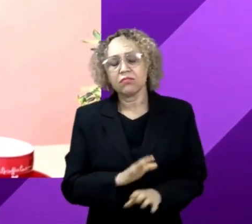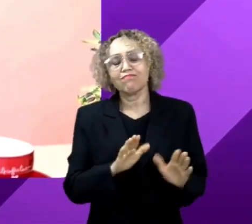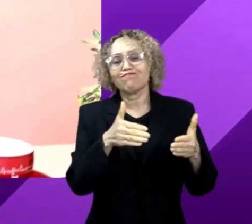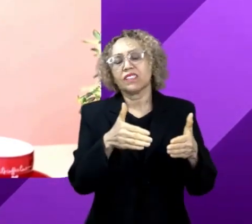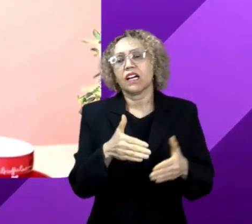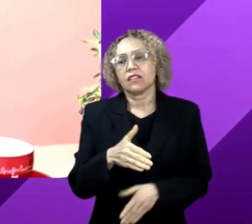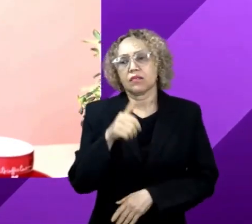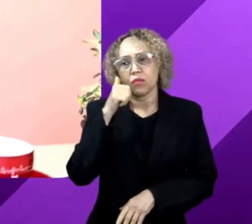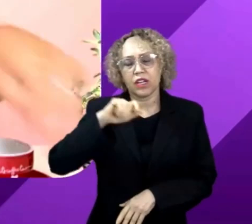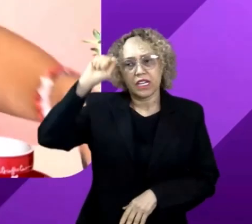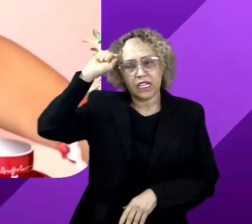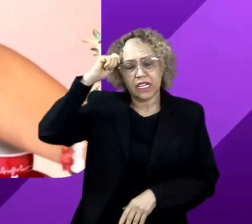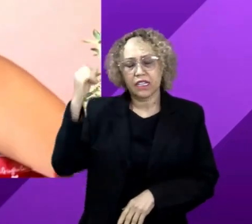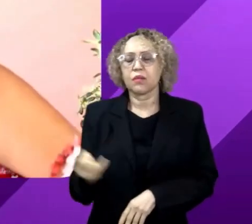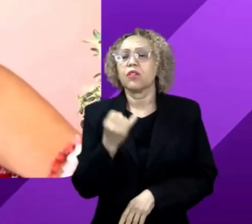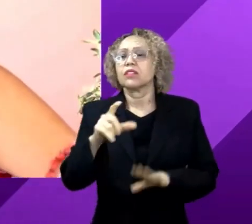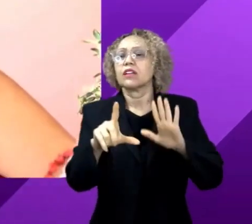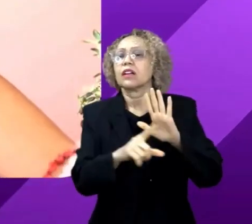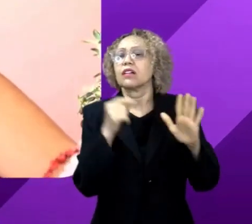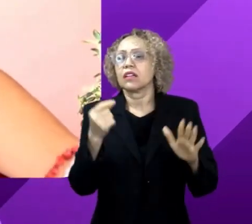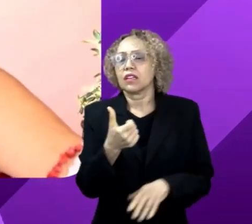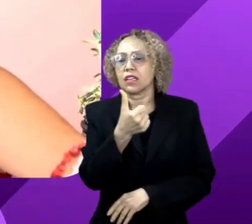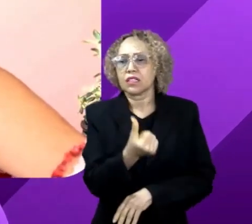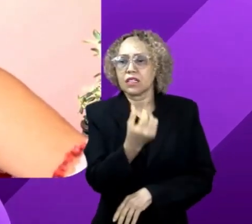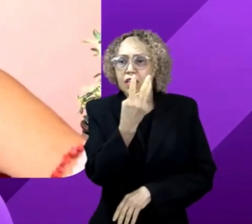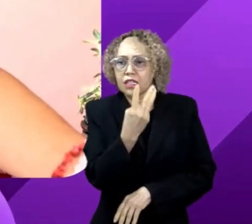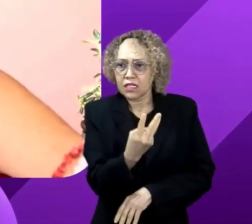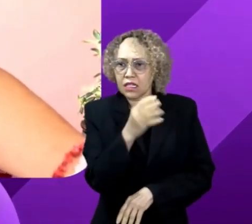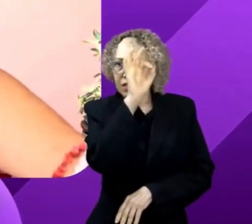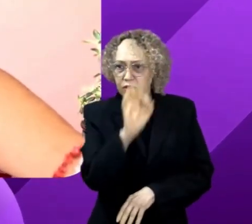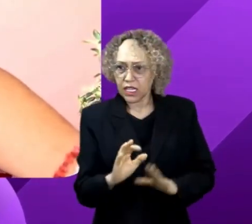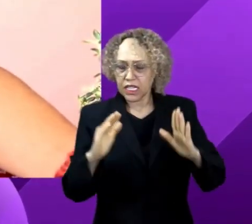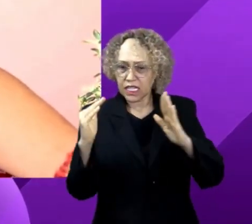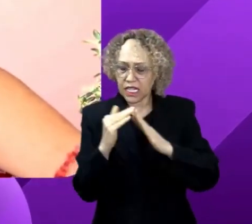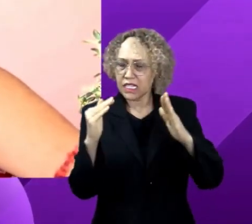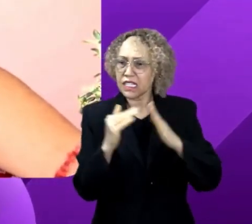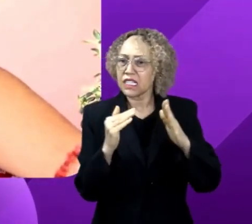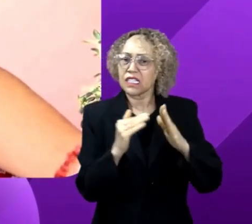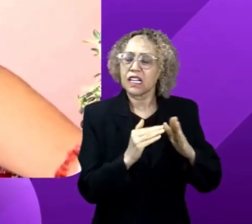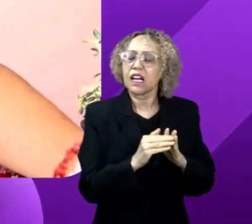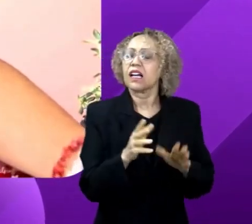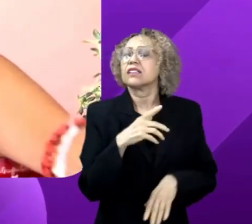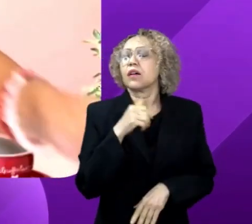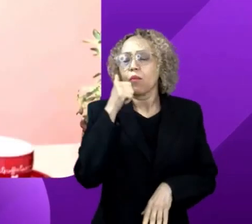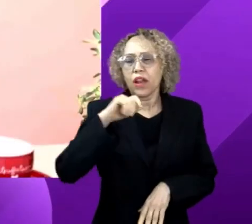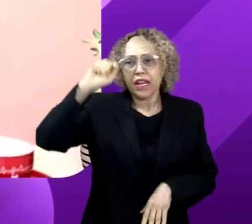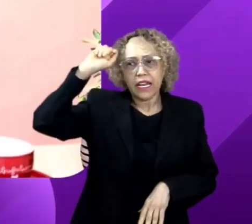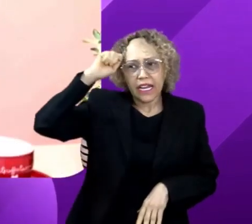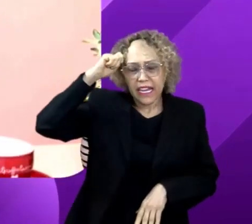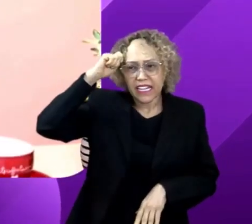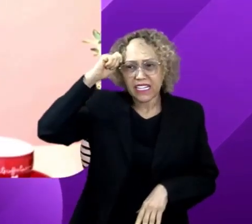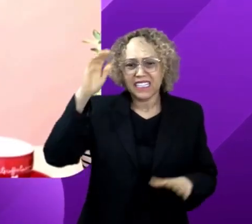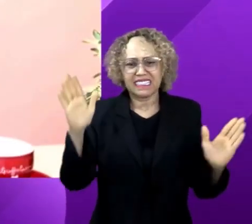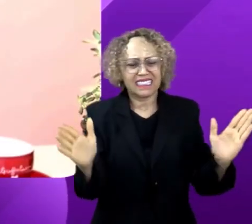é importante a gente destacar que 63% das casas chefiadas por mulheres negras estão